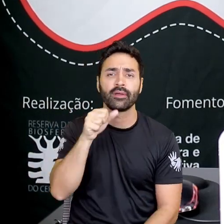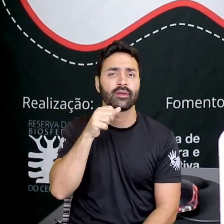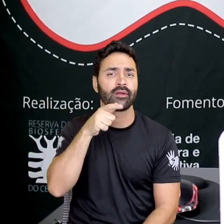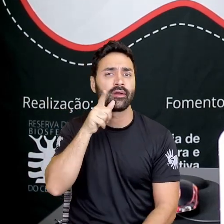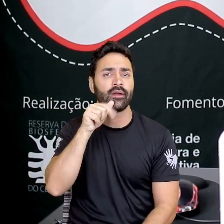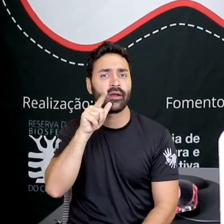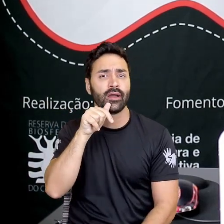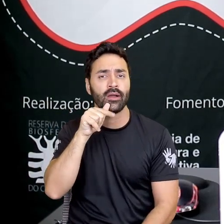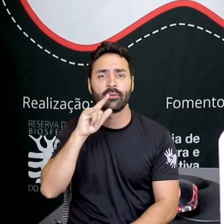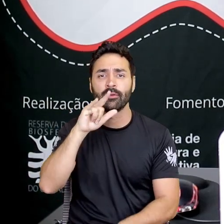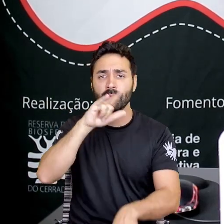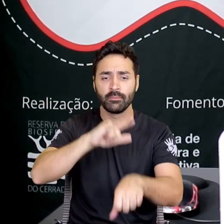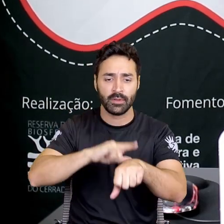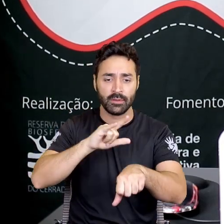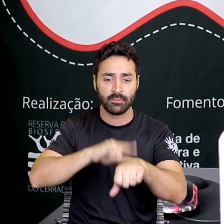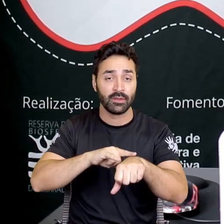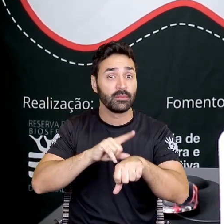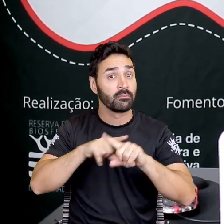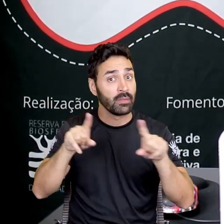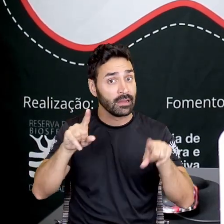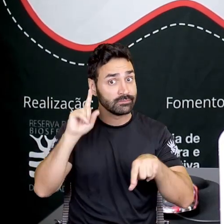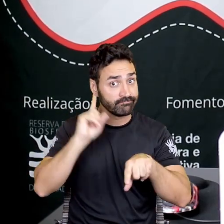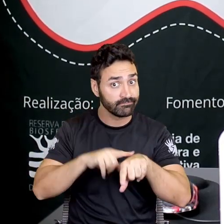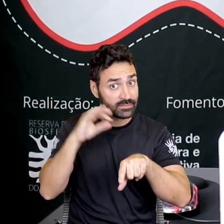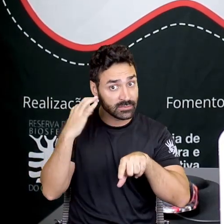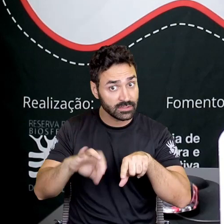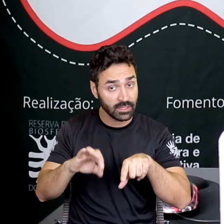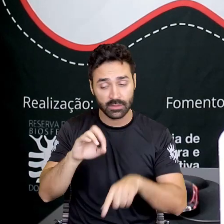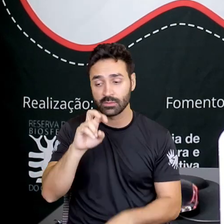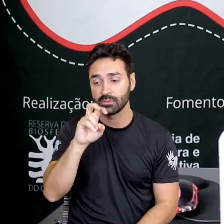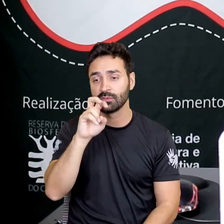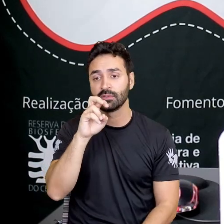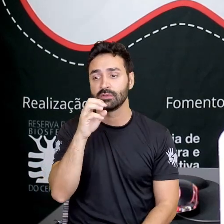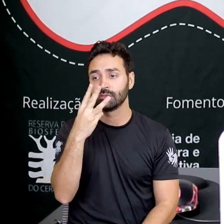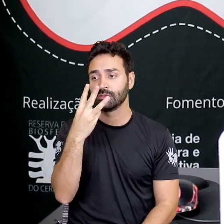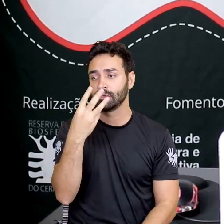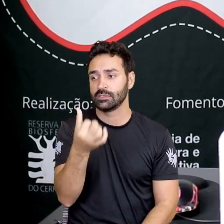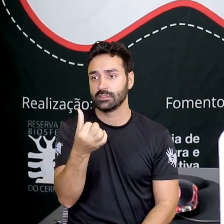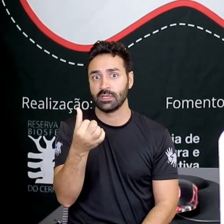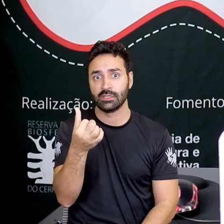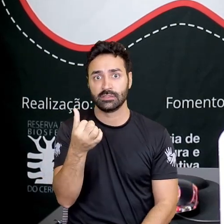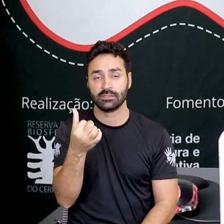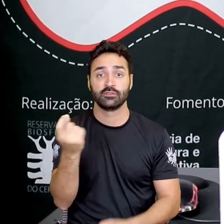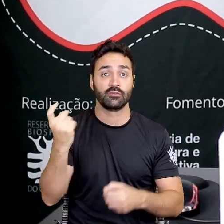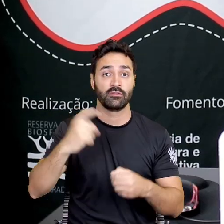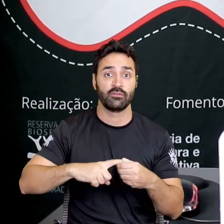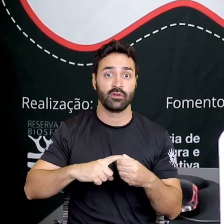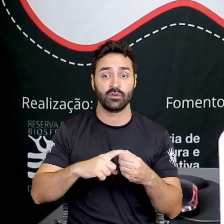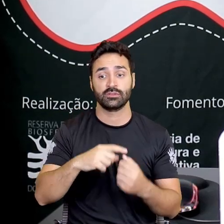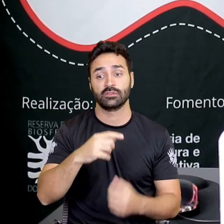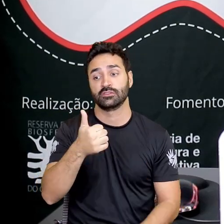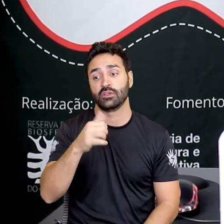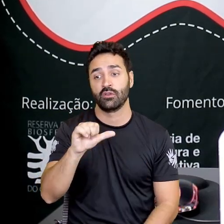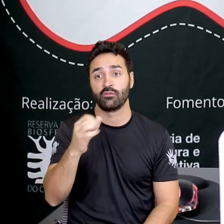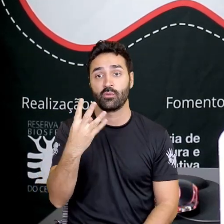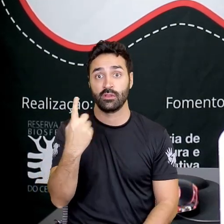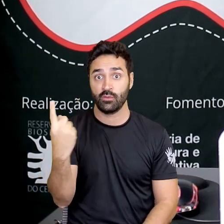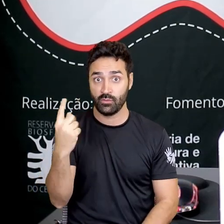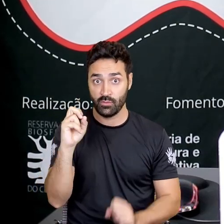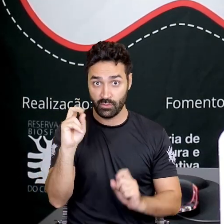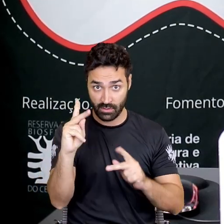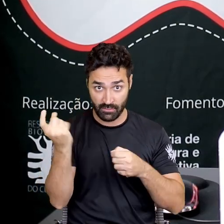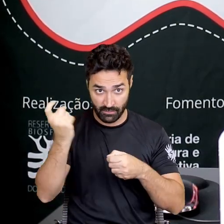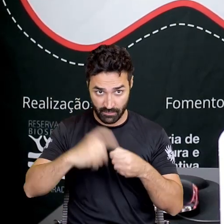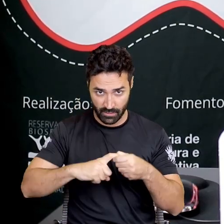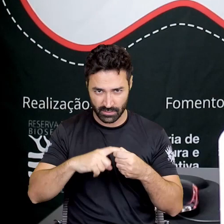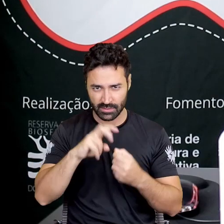banheiro. Mas é 5 minutinhos mesmo, gente. São 19h36, 19h41 a gente retorna. 5 minutinhos,